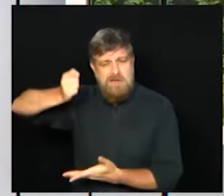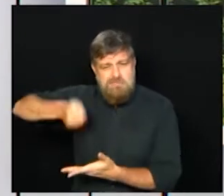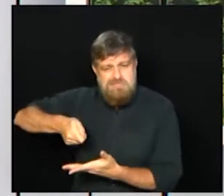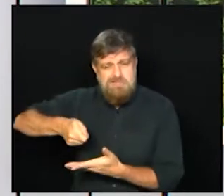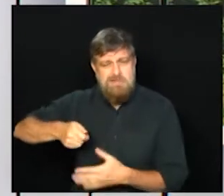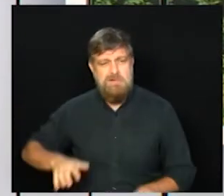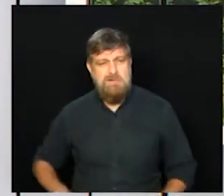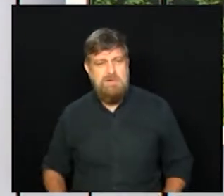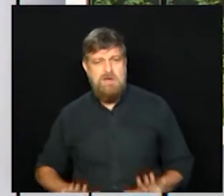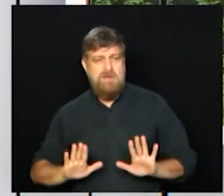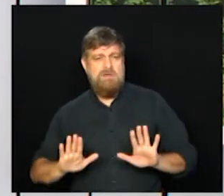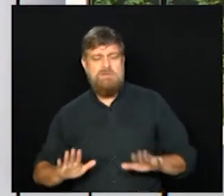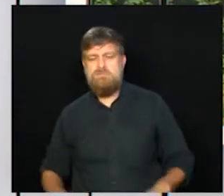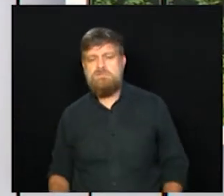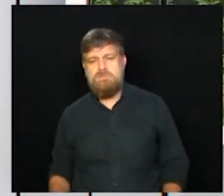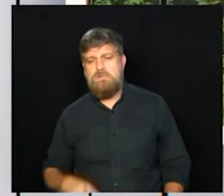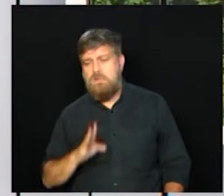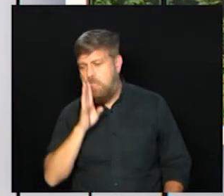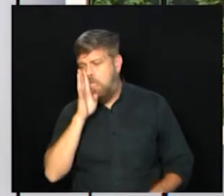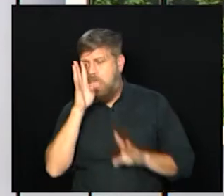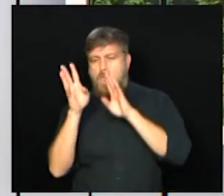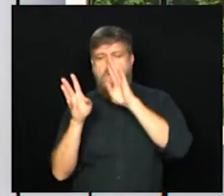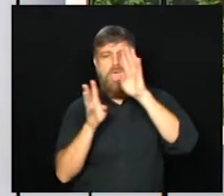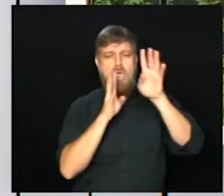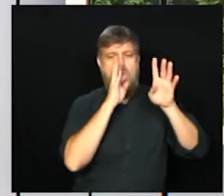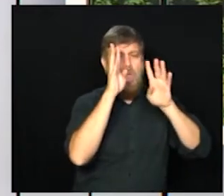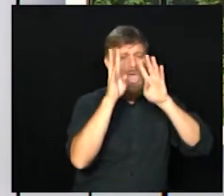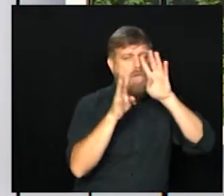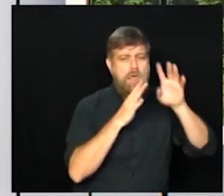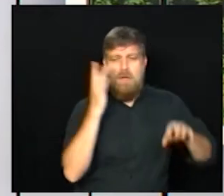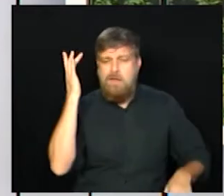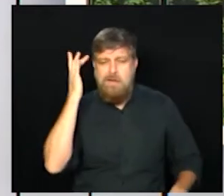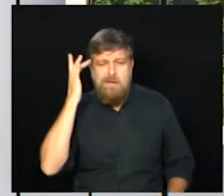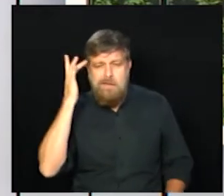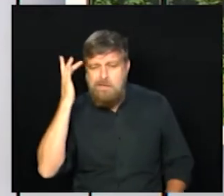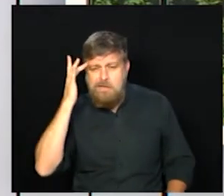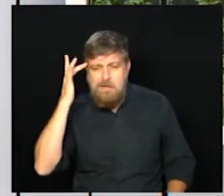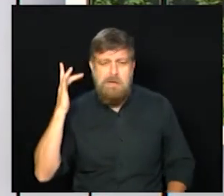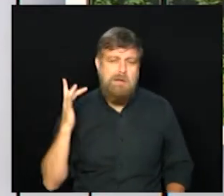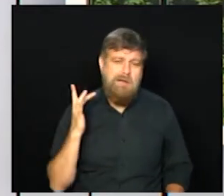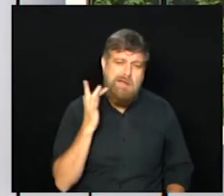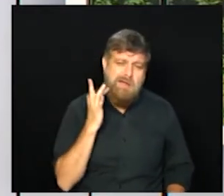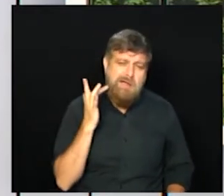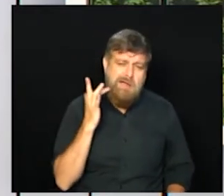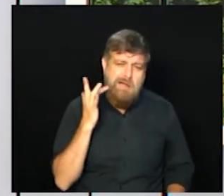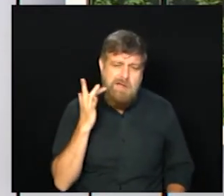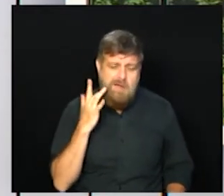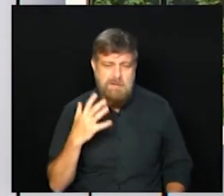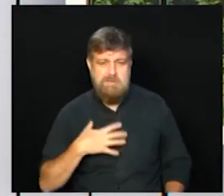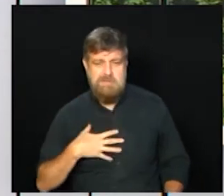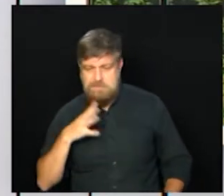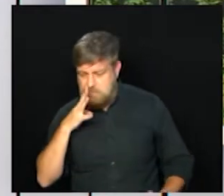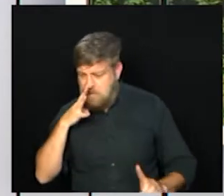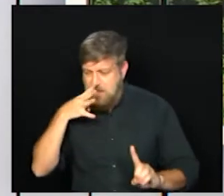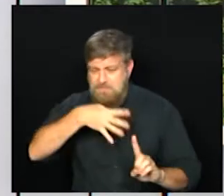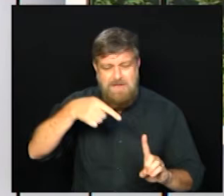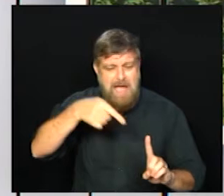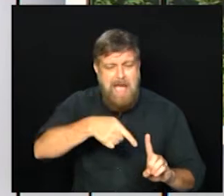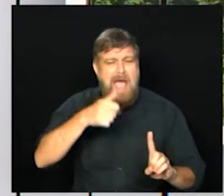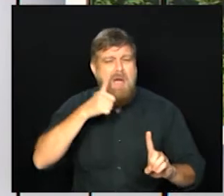que destilam essa mentalidade, essa forma, né, de culpabilização da mulher